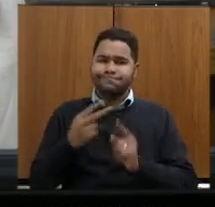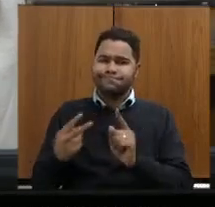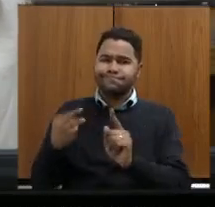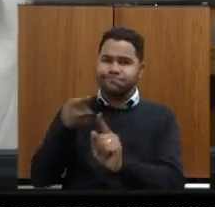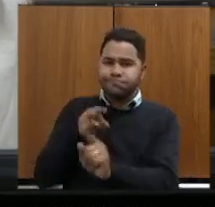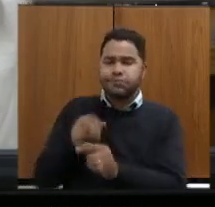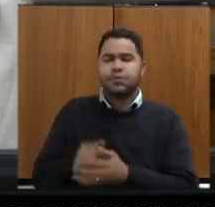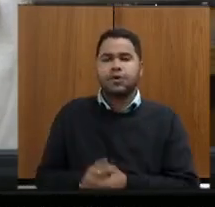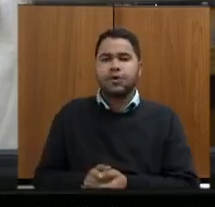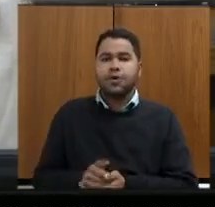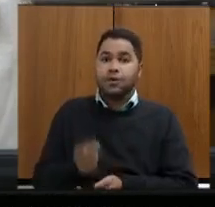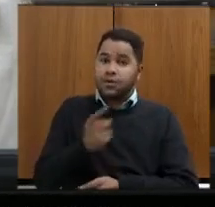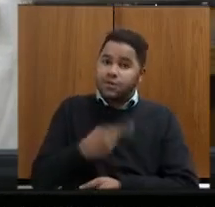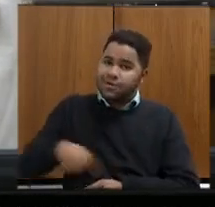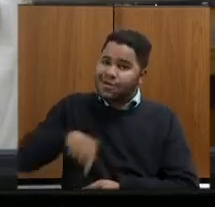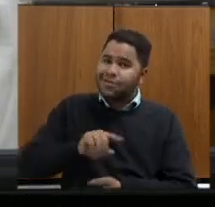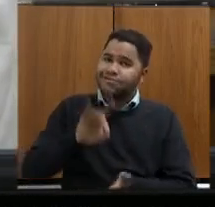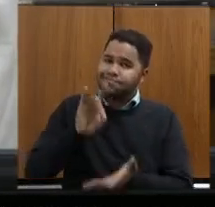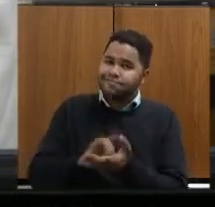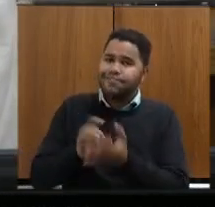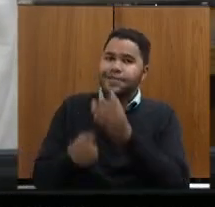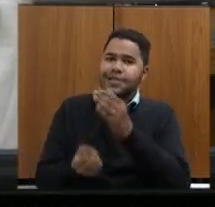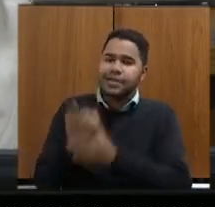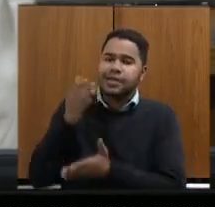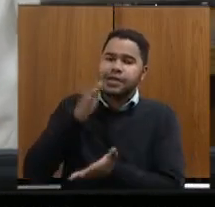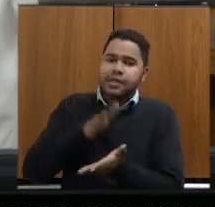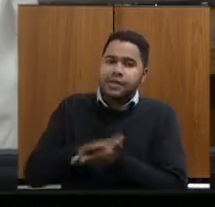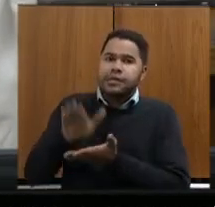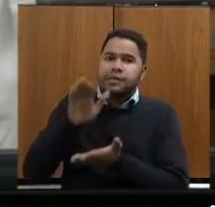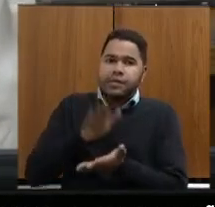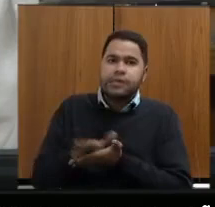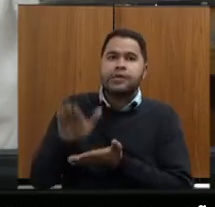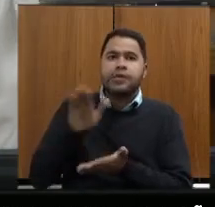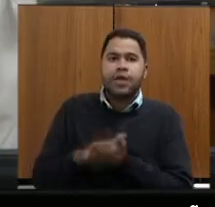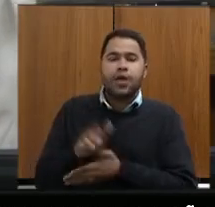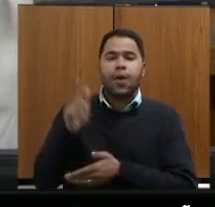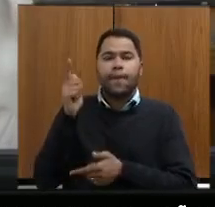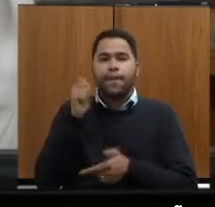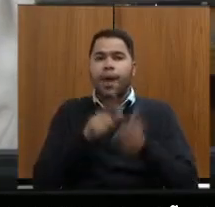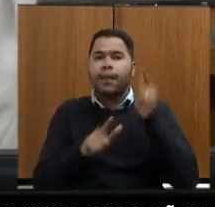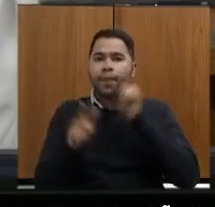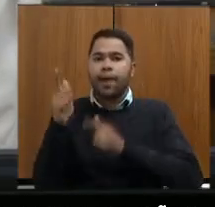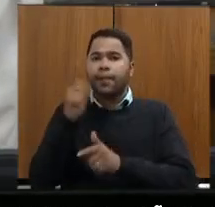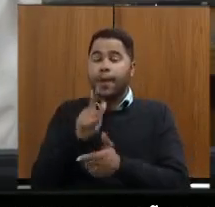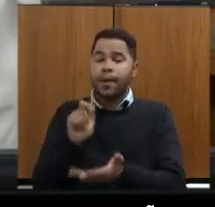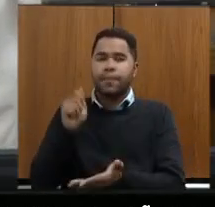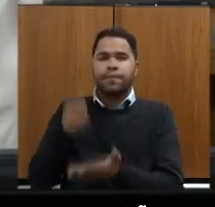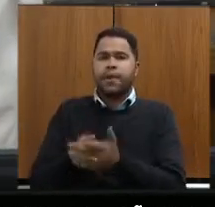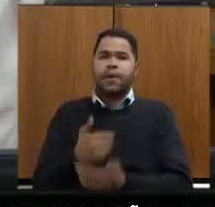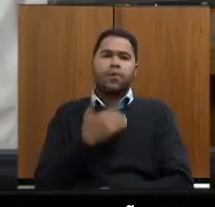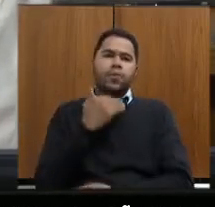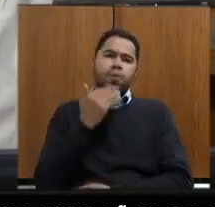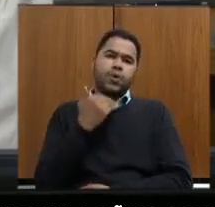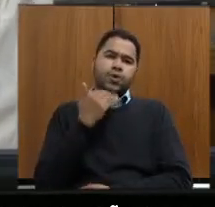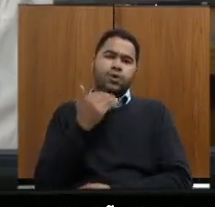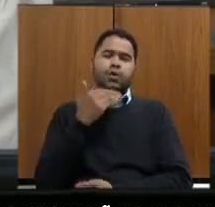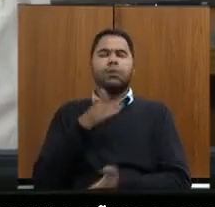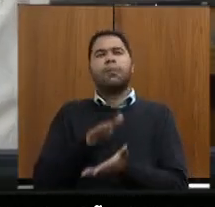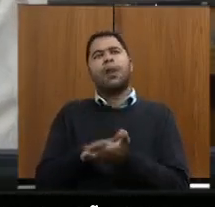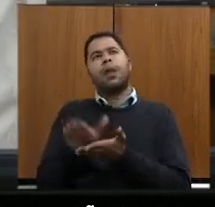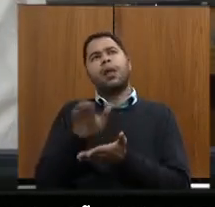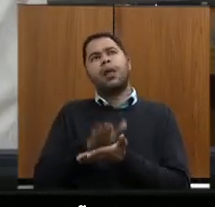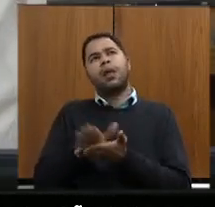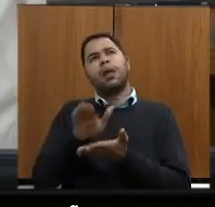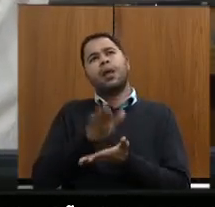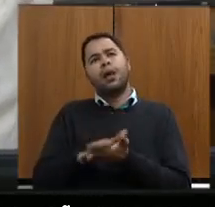é que a gente tem realmente que criar despesas na medida do que a gente consegue paga não adianta eu criar uma despesa